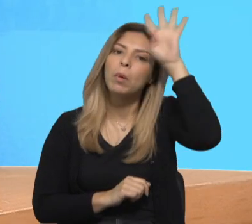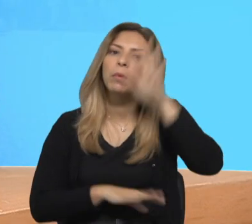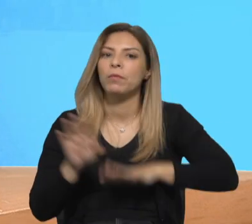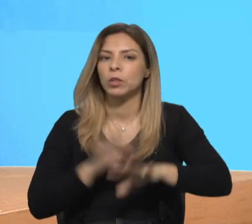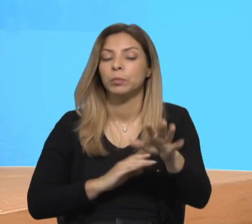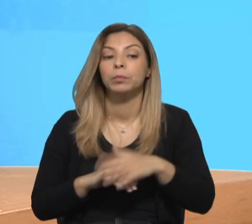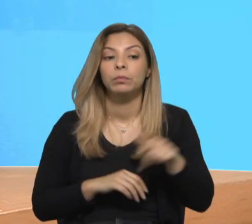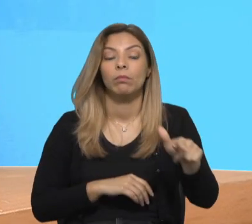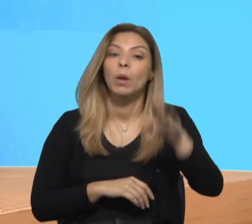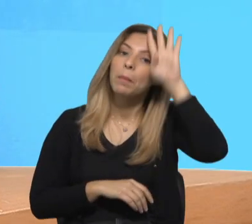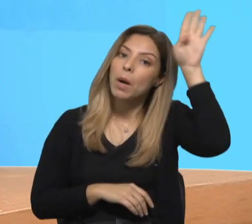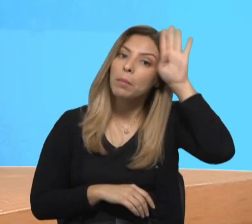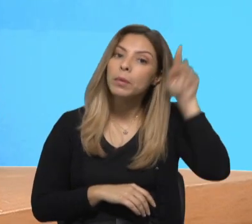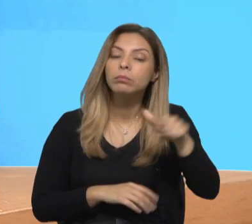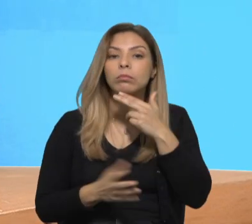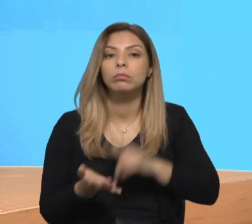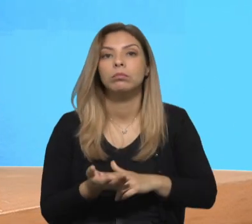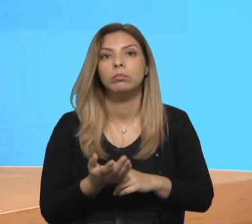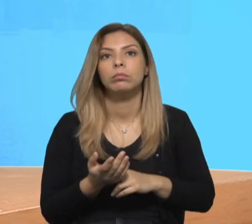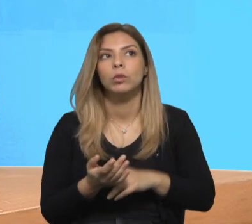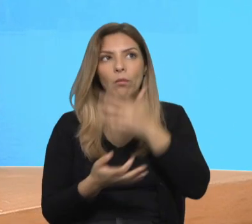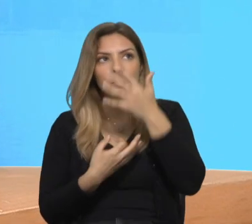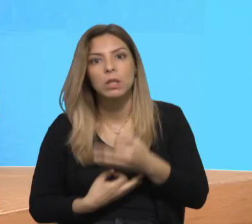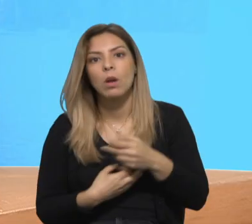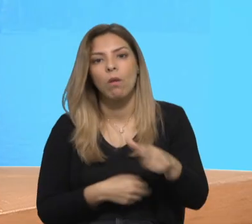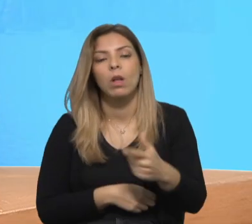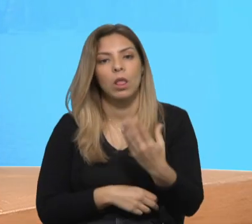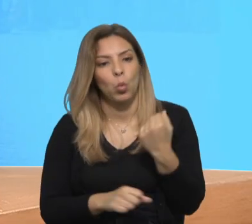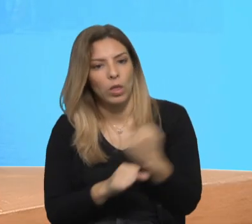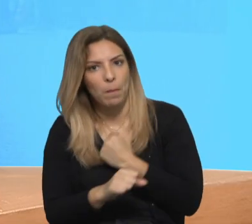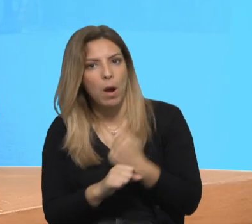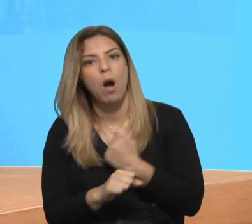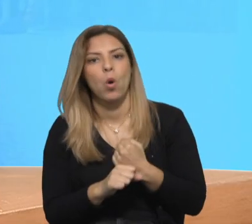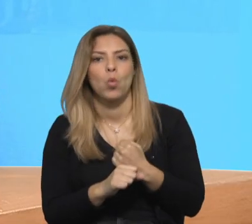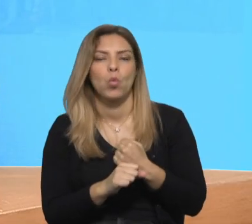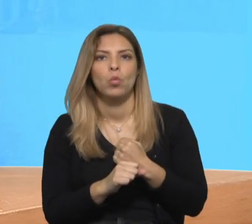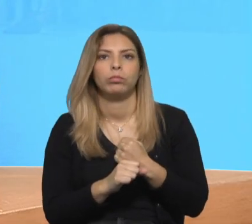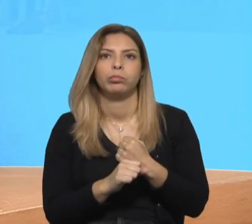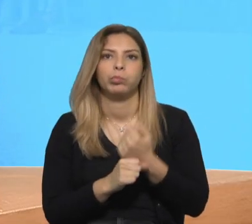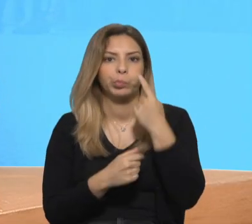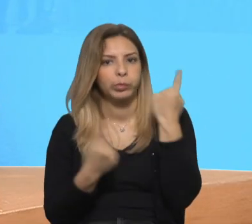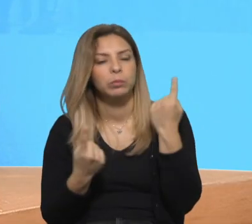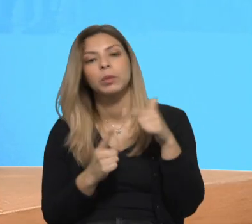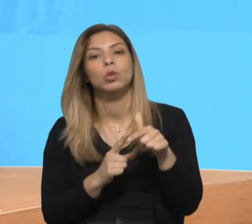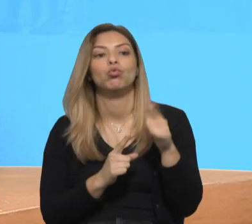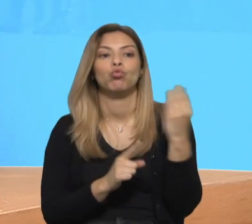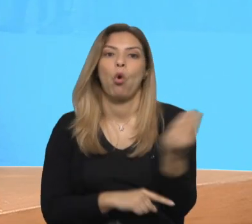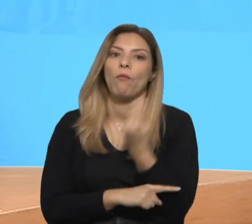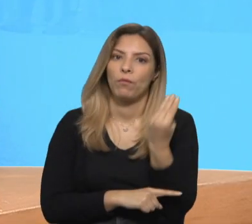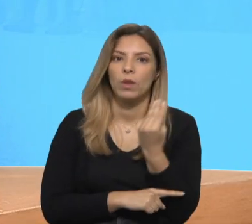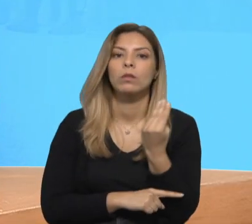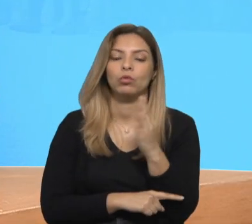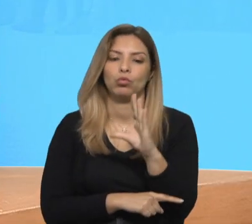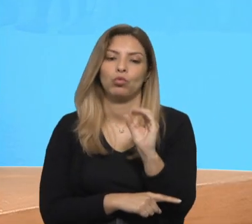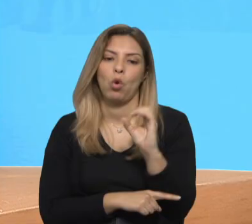veio confirmar muito do trabalho que a Juventude Operária Católica, JOC, e a